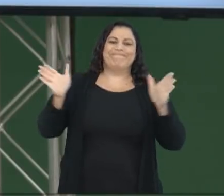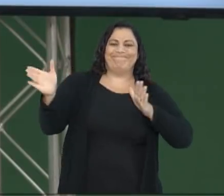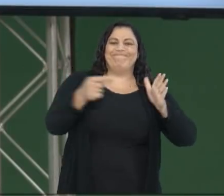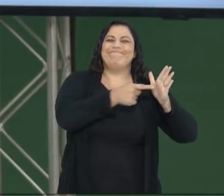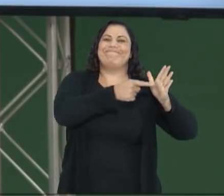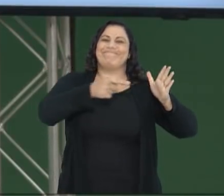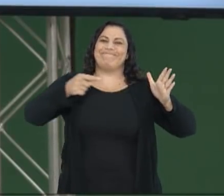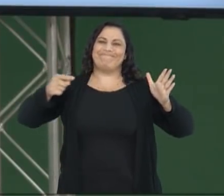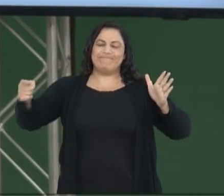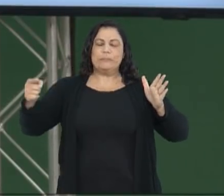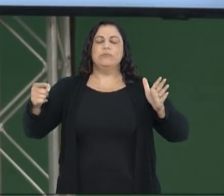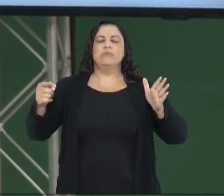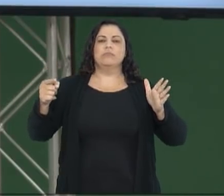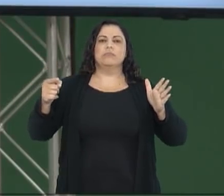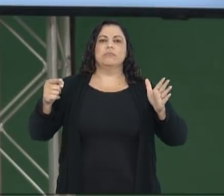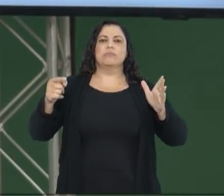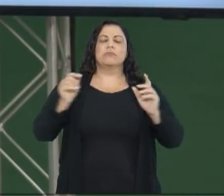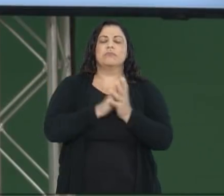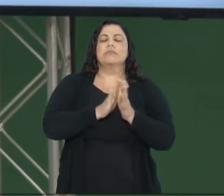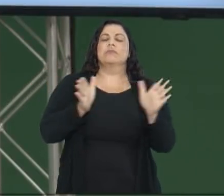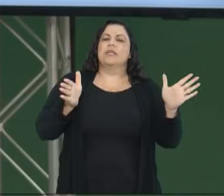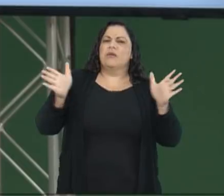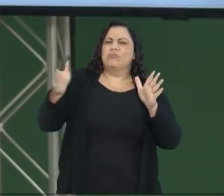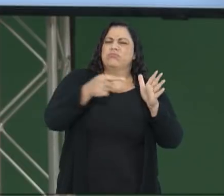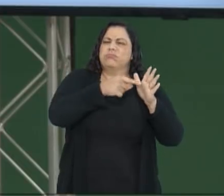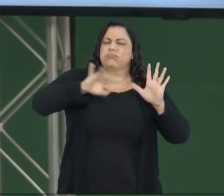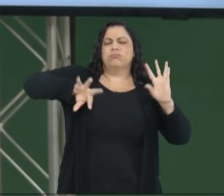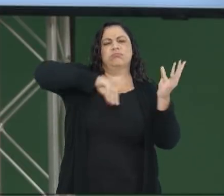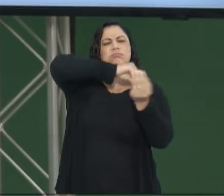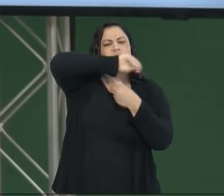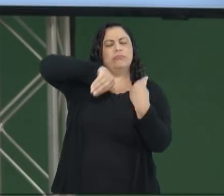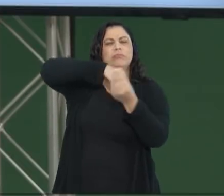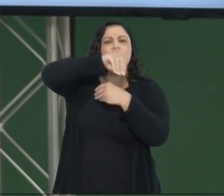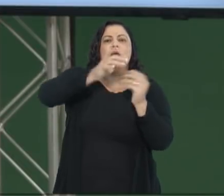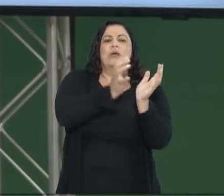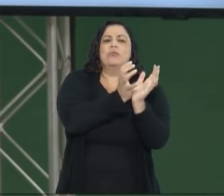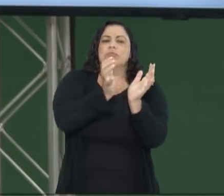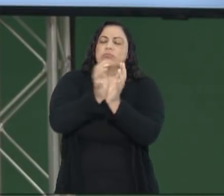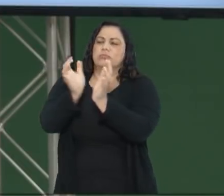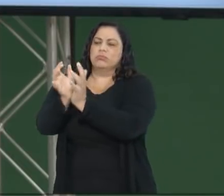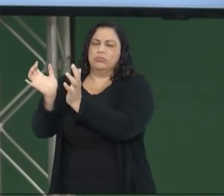aconteceu ali por influências de diferentes povos, para resultar no que